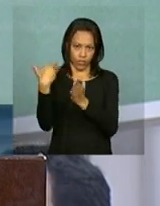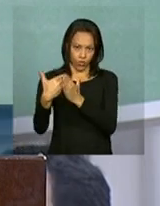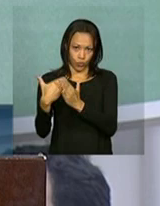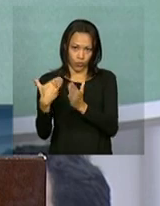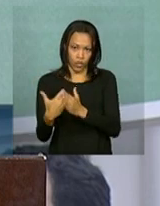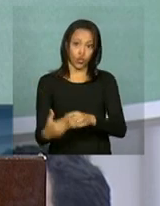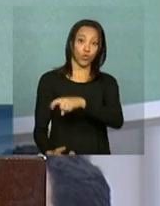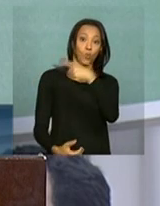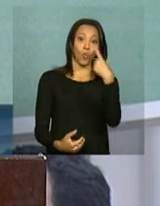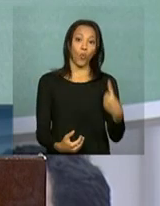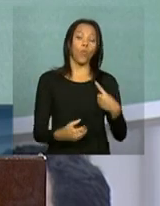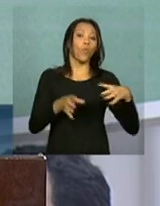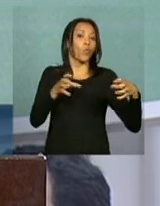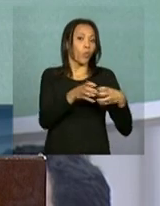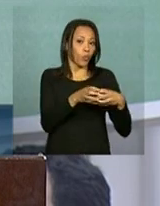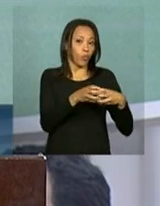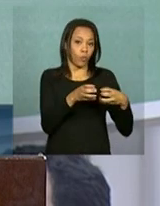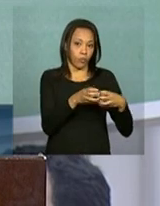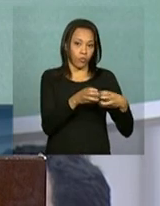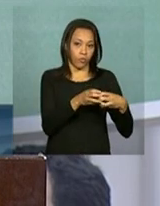uma equipe de saúde da família.